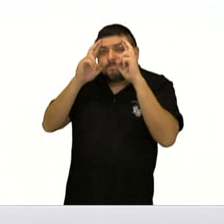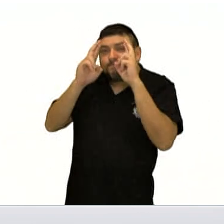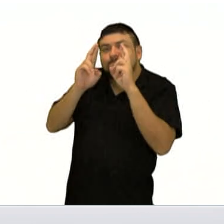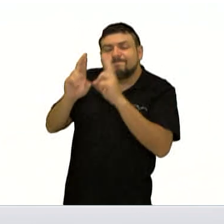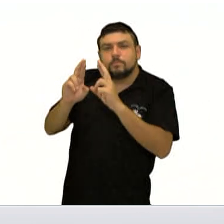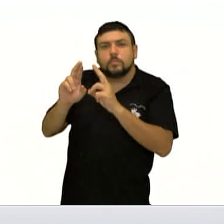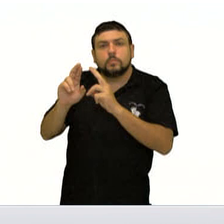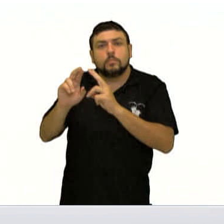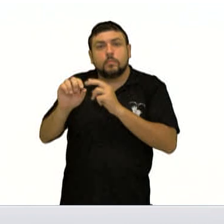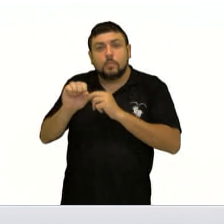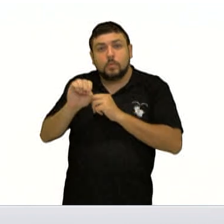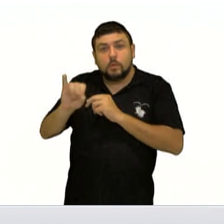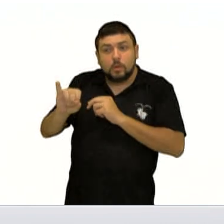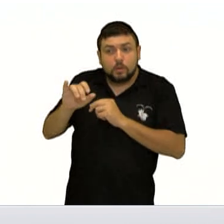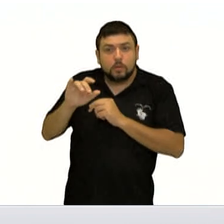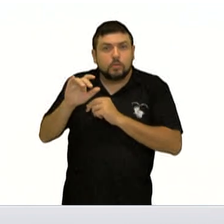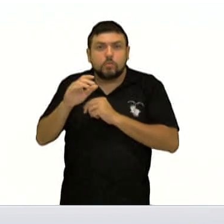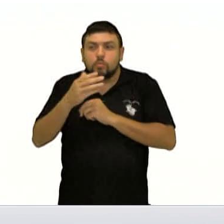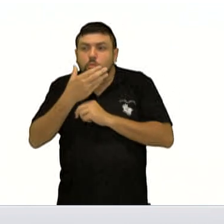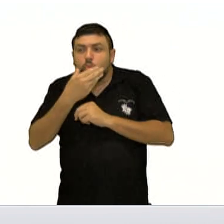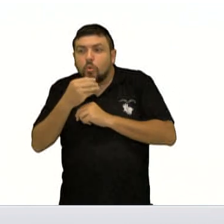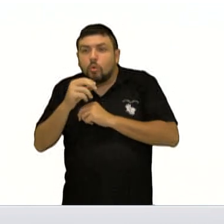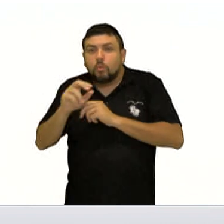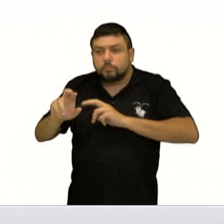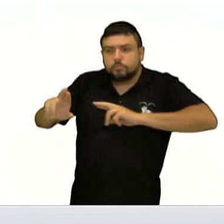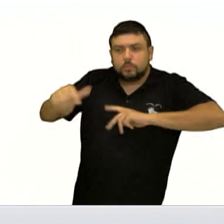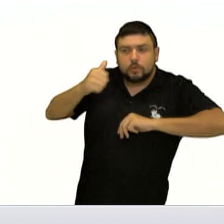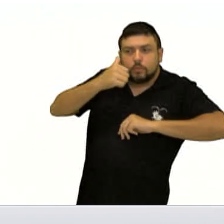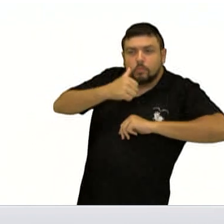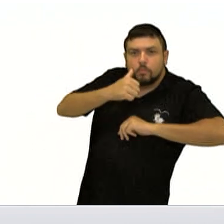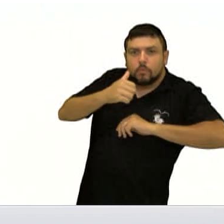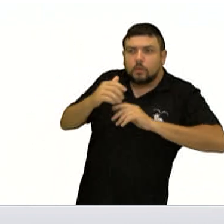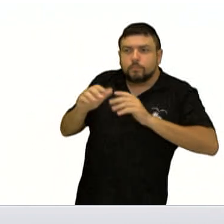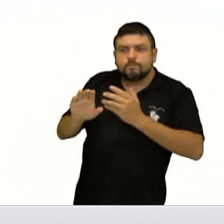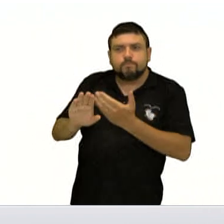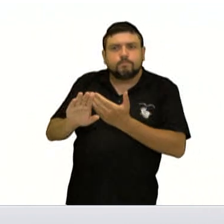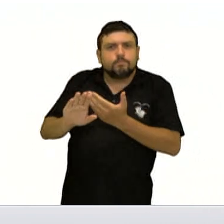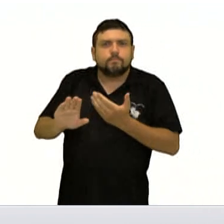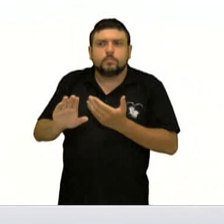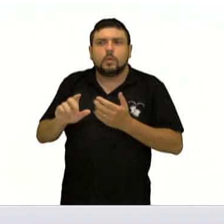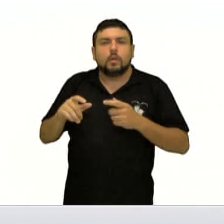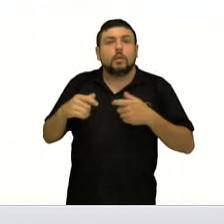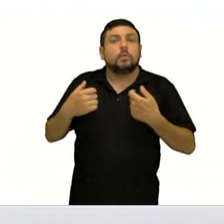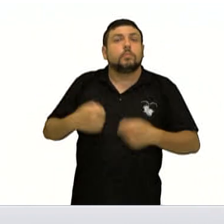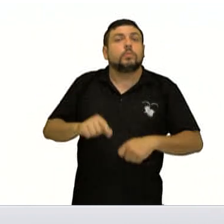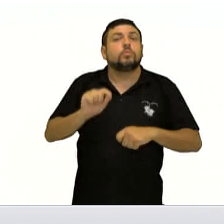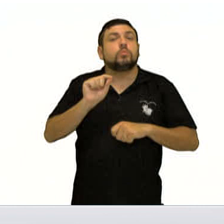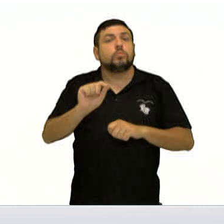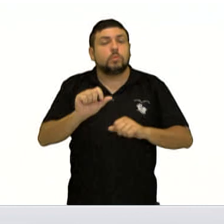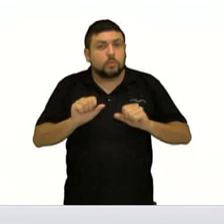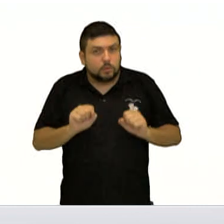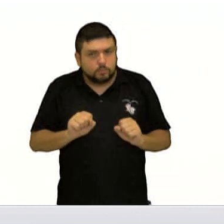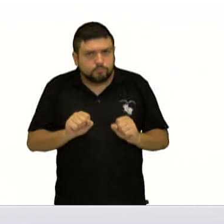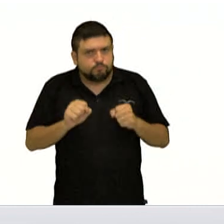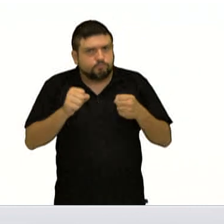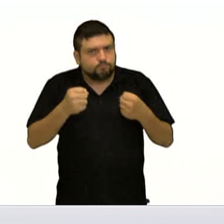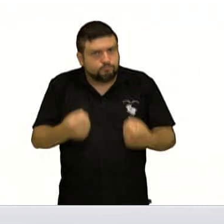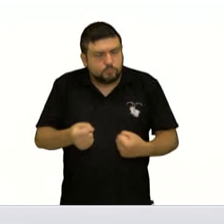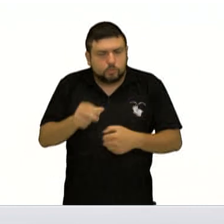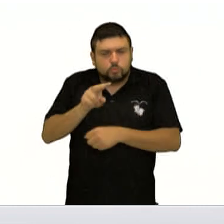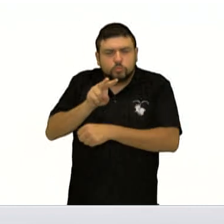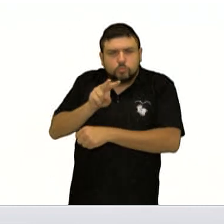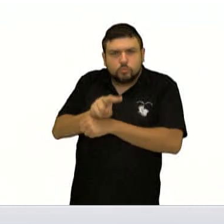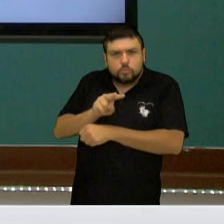se não forem do mesmo sexo que você. Dessa forma, é um relacionamento que você deve se esforçar bastante para conservar